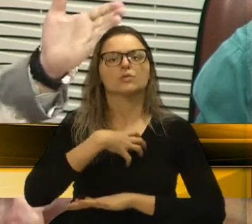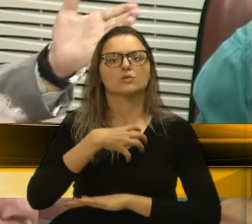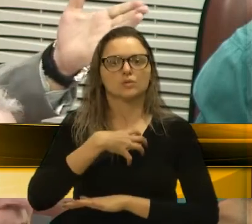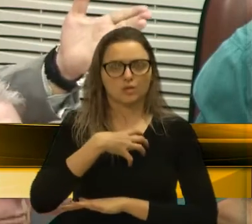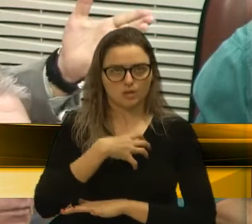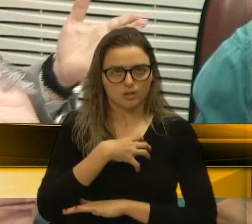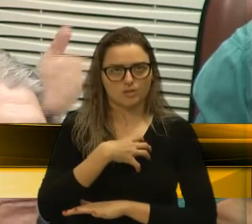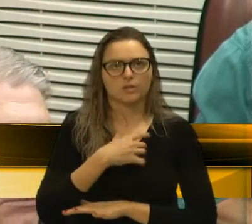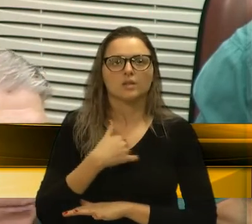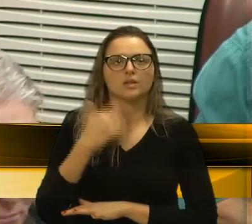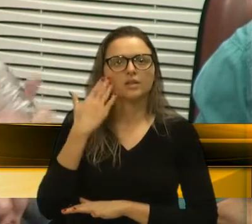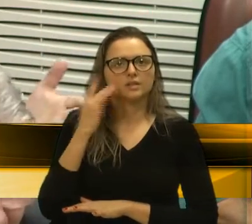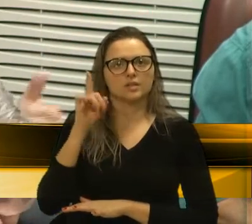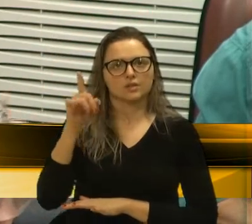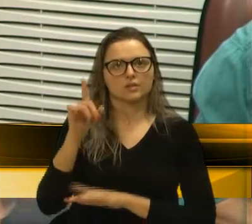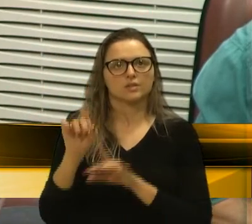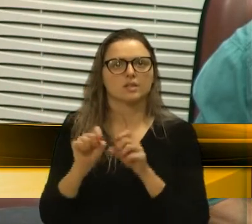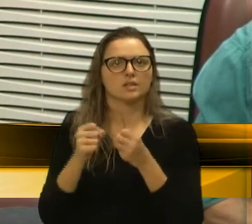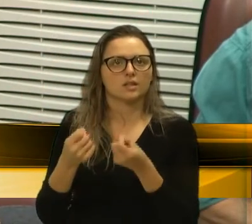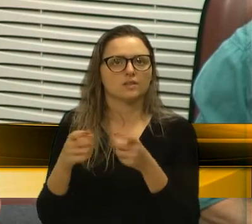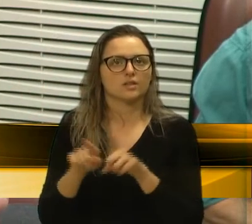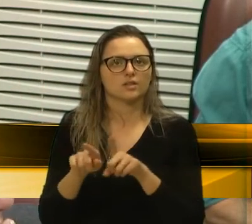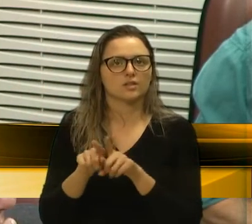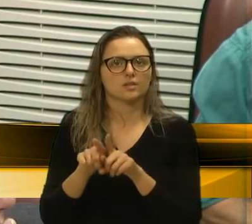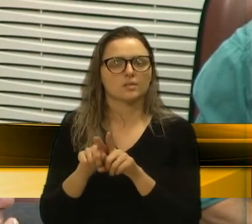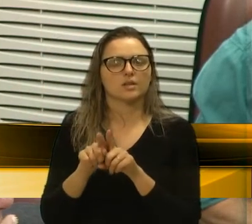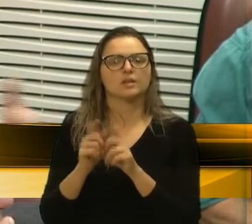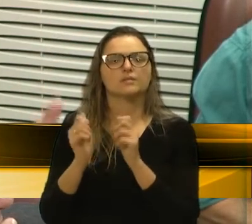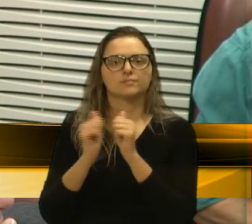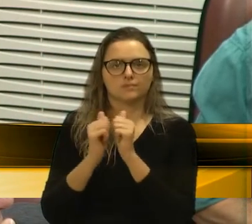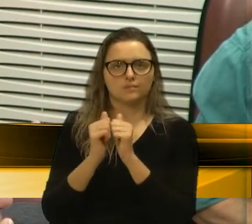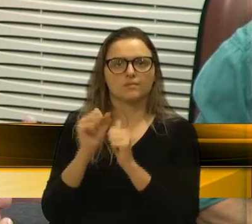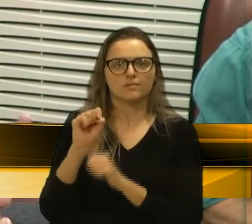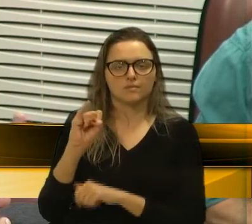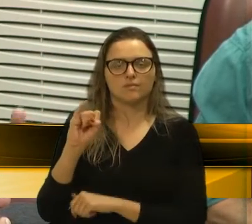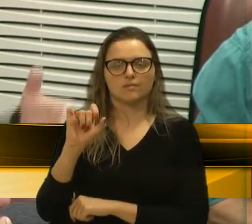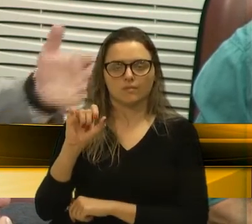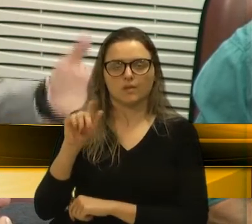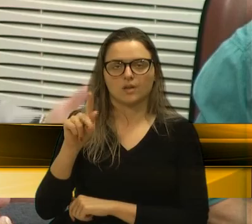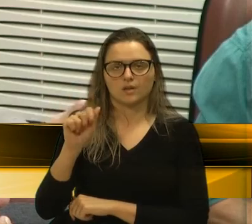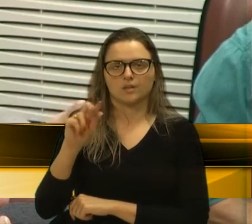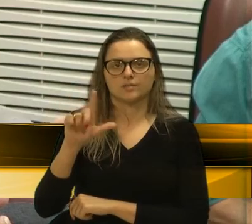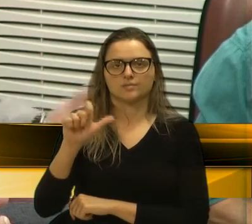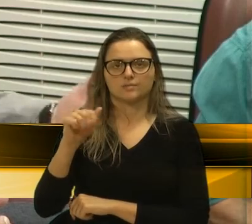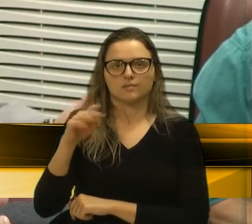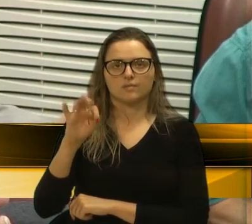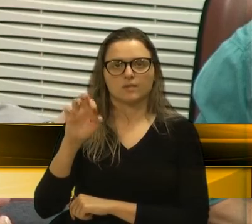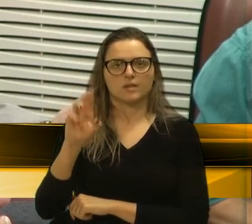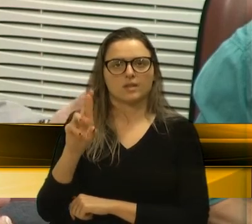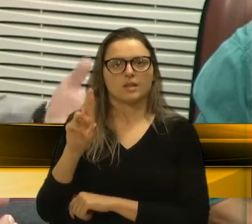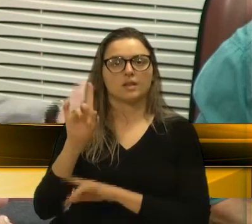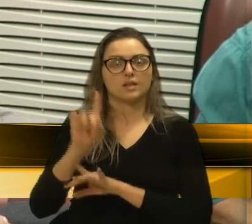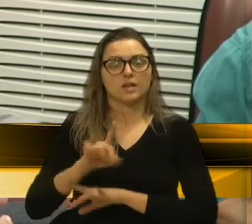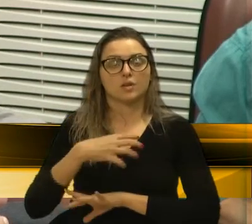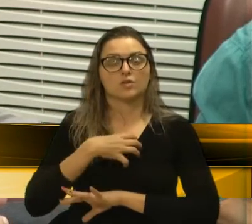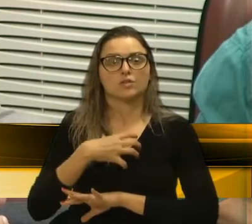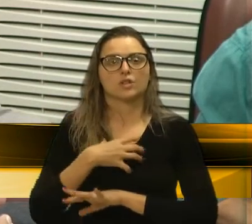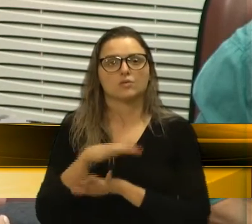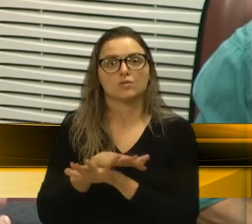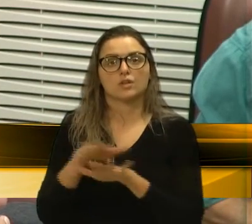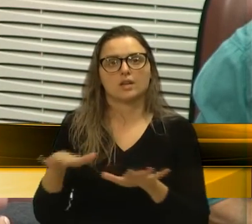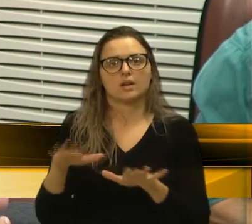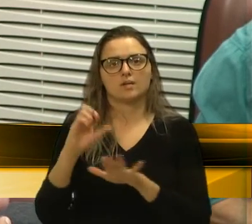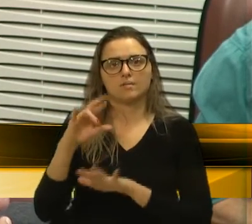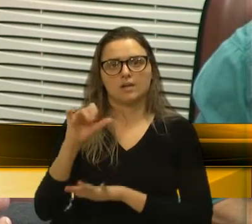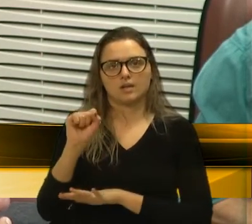defendemos, eu sei que o senhor defende também, o sistema parlamentarista, que seria o melhor de todos, que é onde se estanca a crise de forma imediata. E isso o Brasil ainda